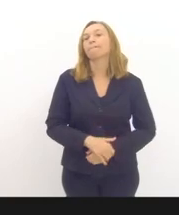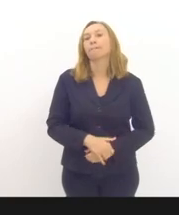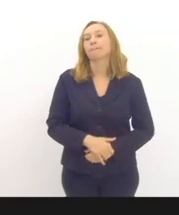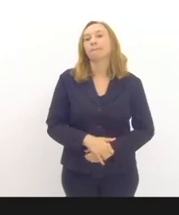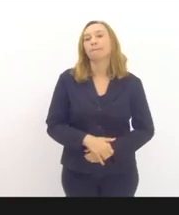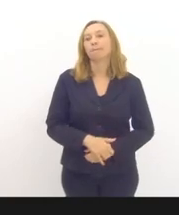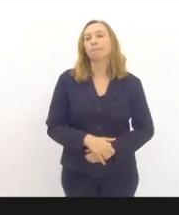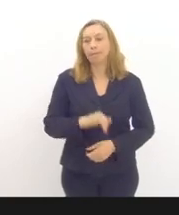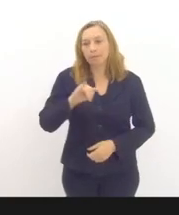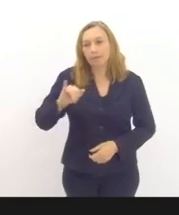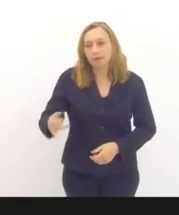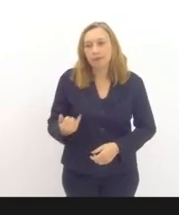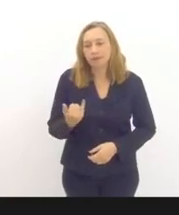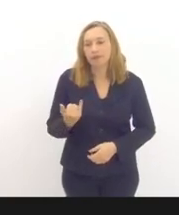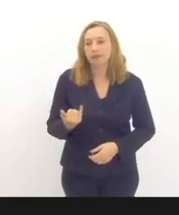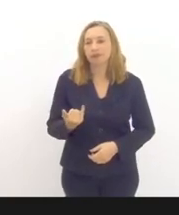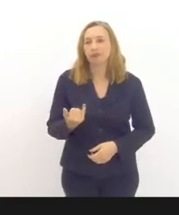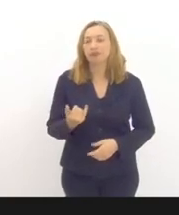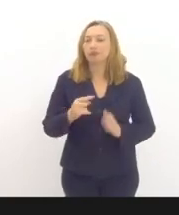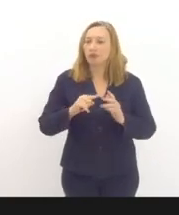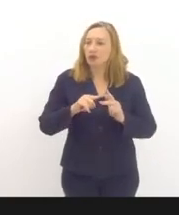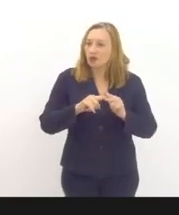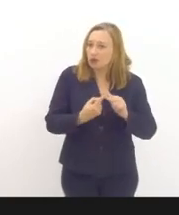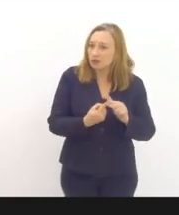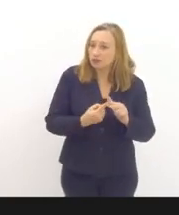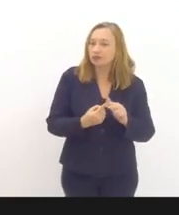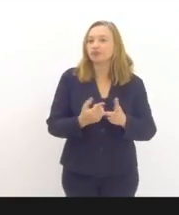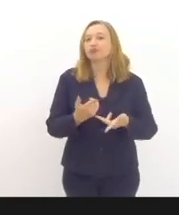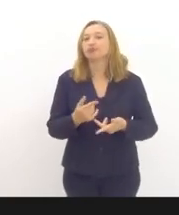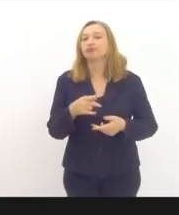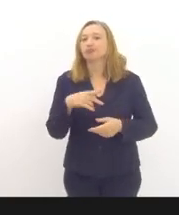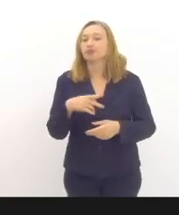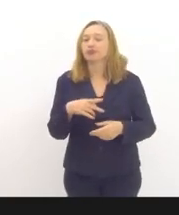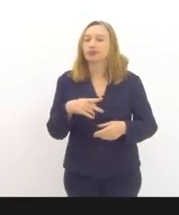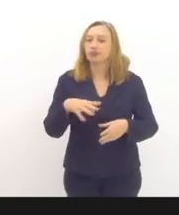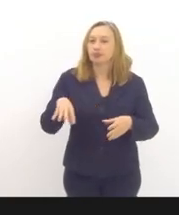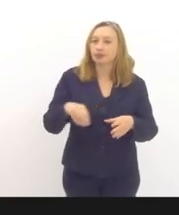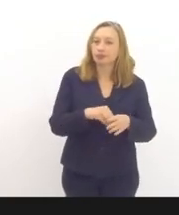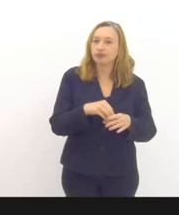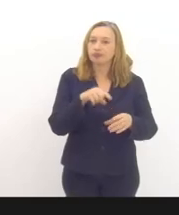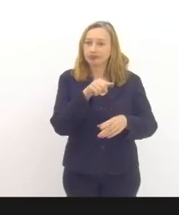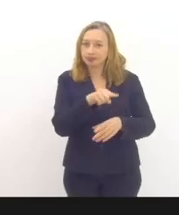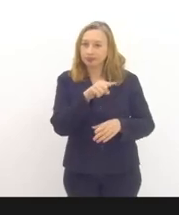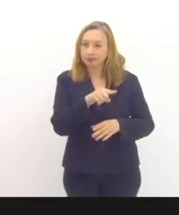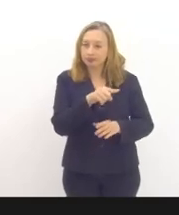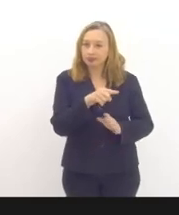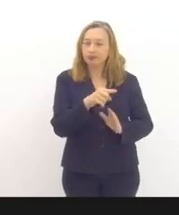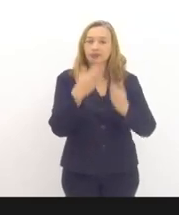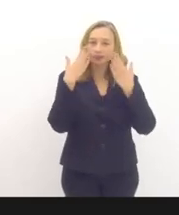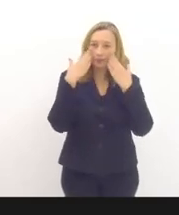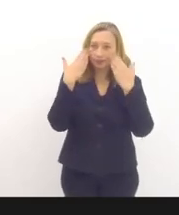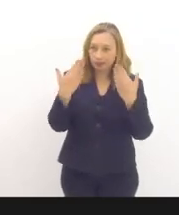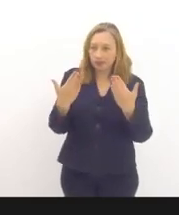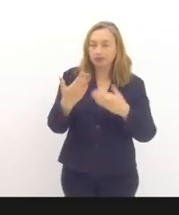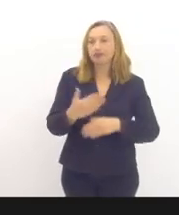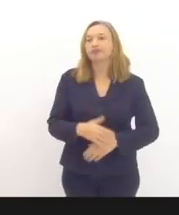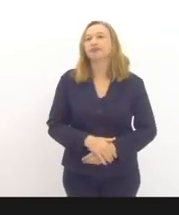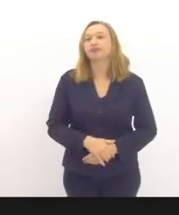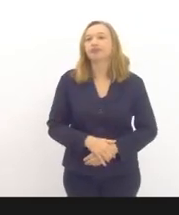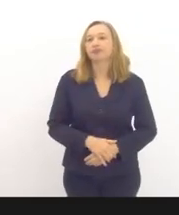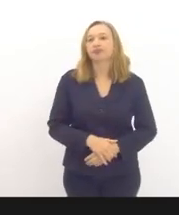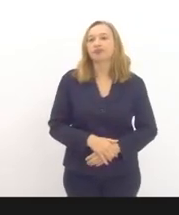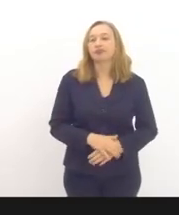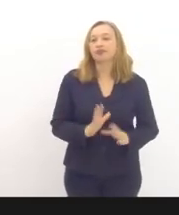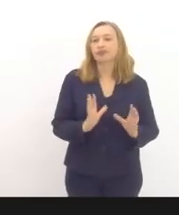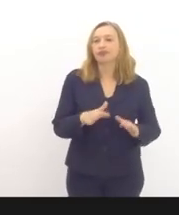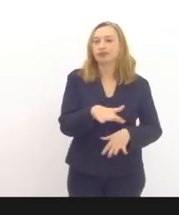até aproveitar, e não é bem uma correção, mas a gente colocar que nessa listagem que foi apresentada acerca das